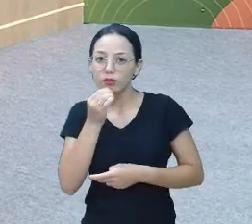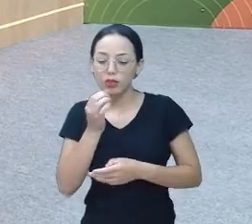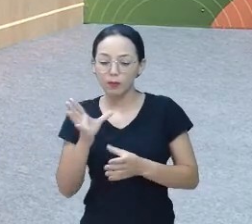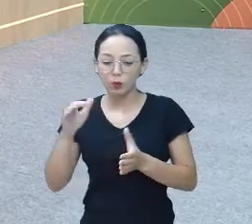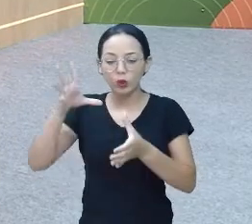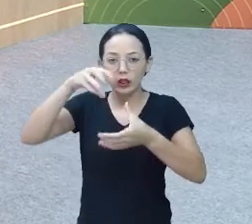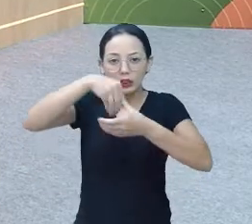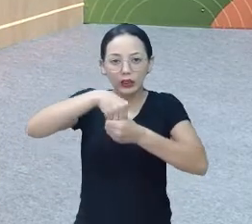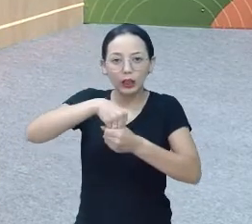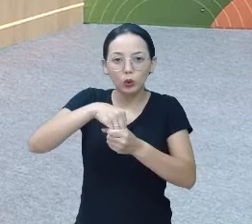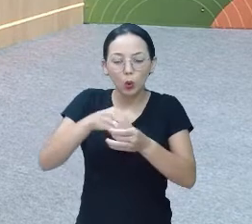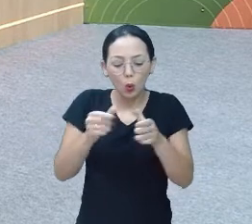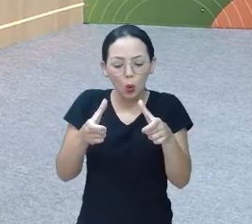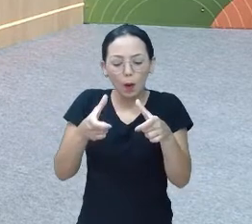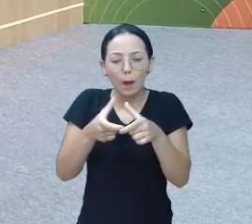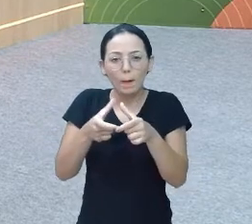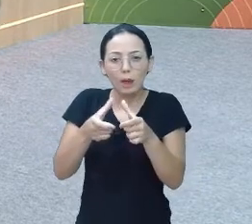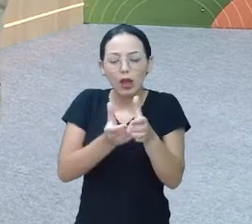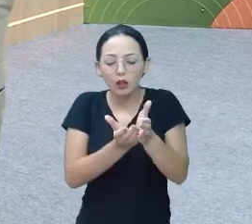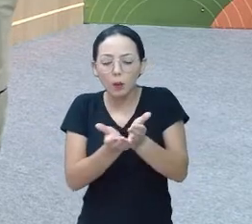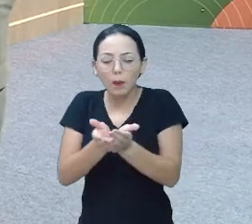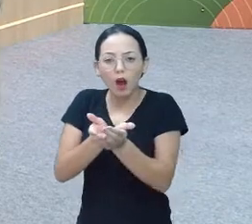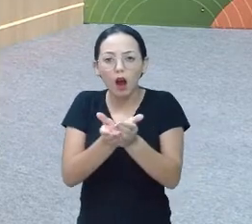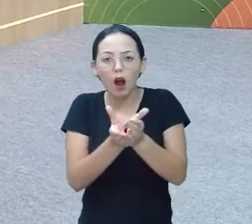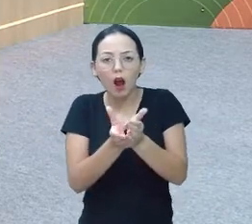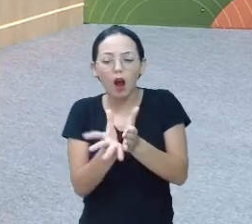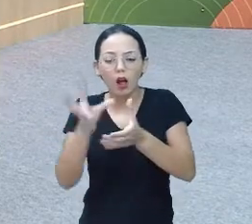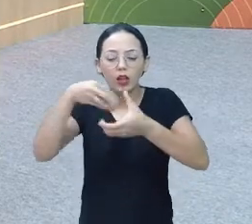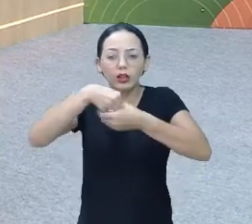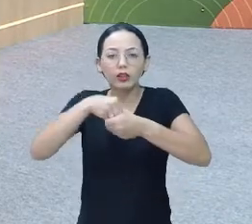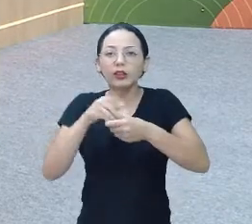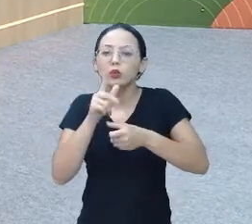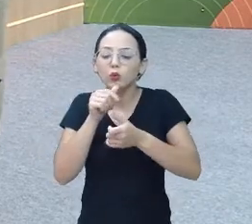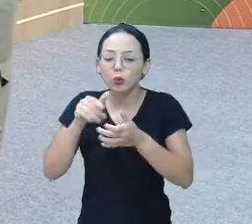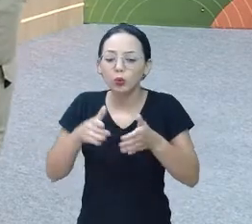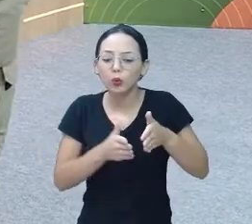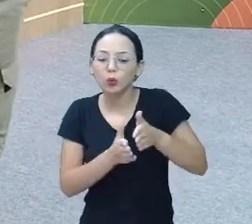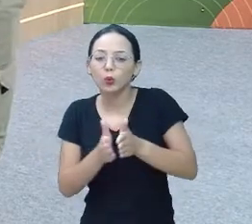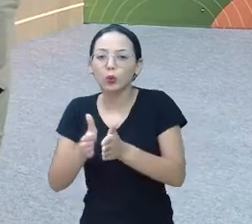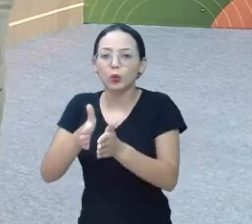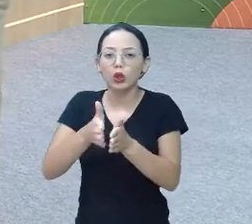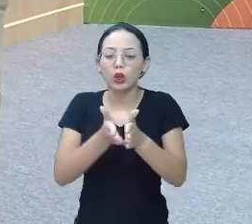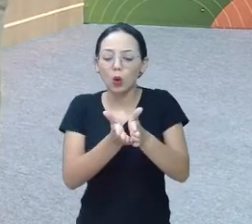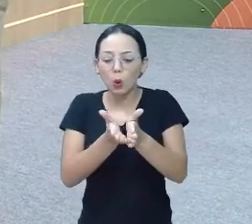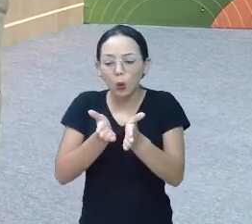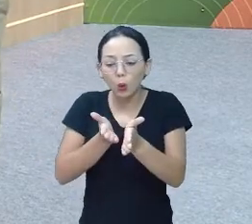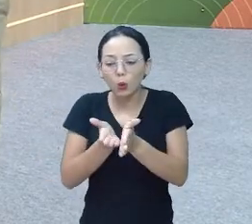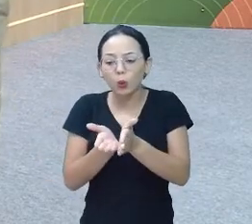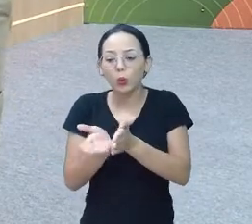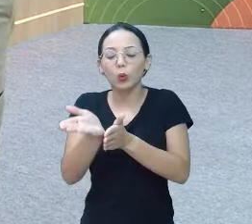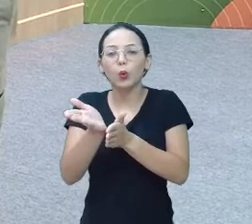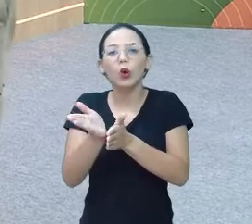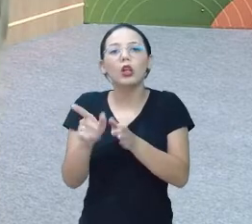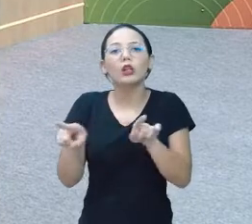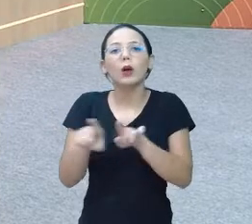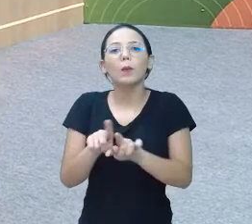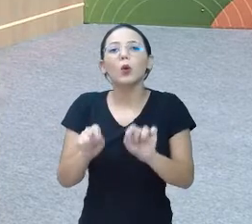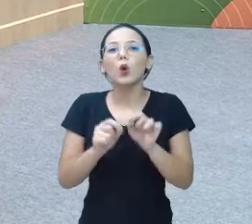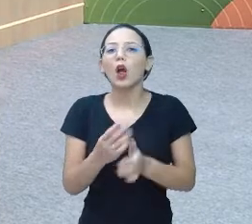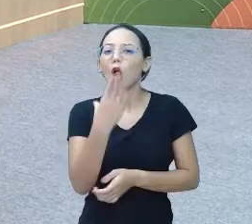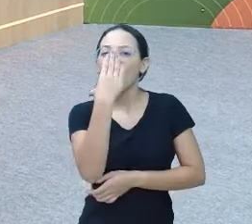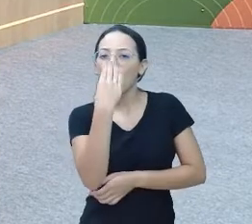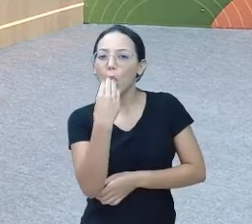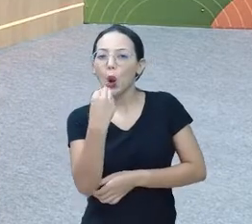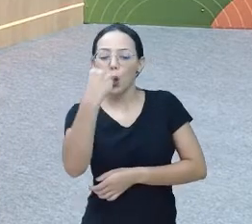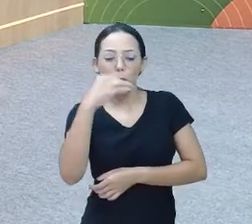margem, dentro, né, do rio Tibre, foram carregados, né, pela correnteza e encontrados e amamentados por uma